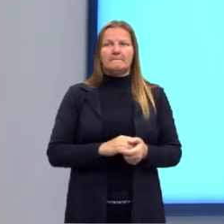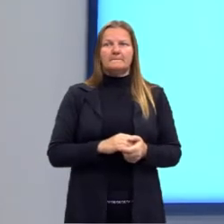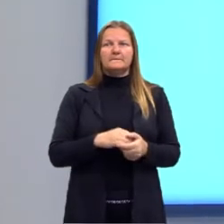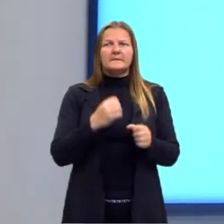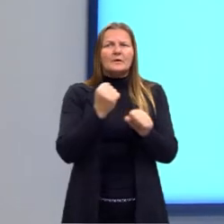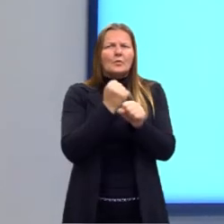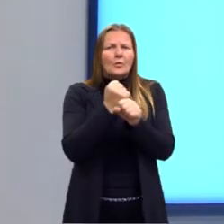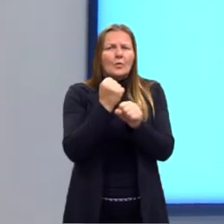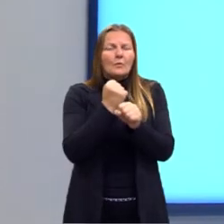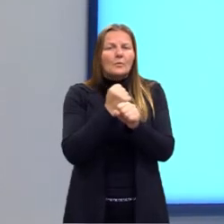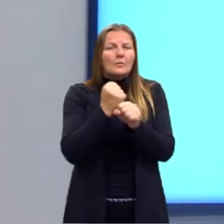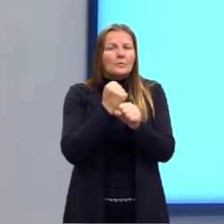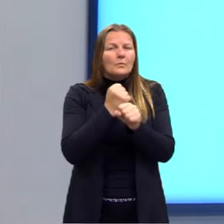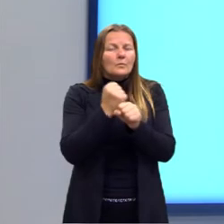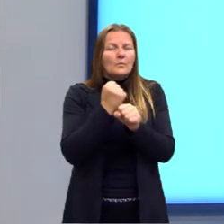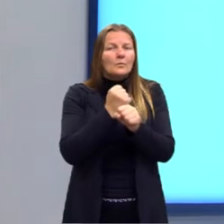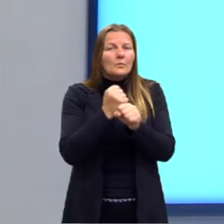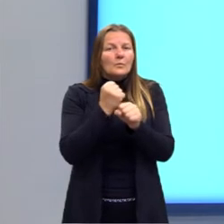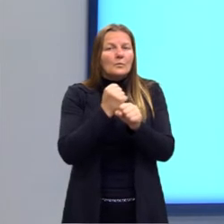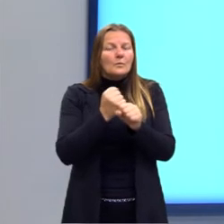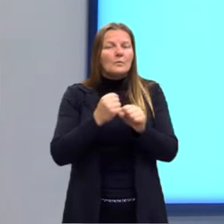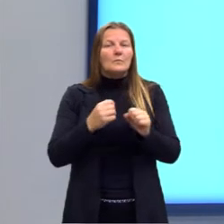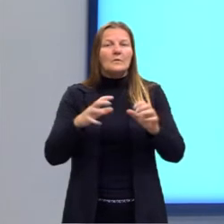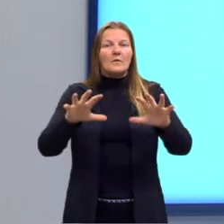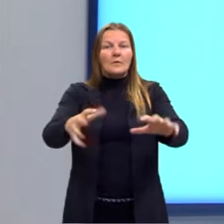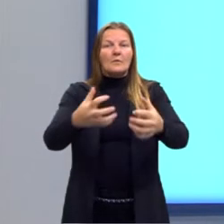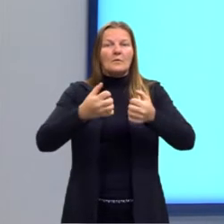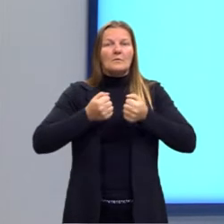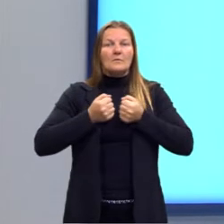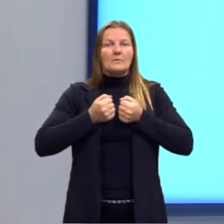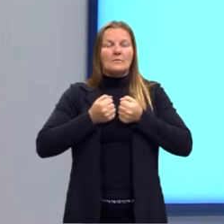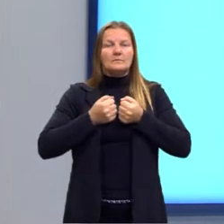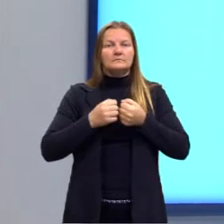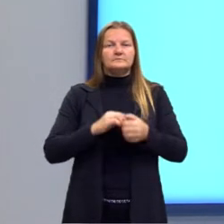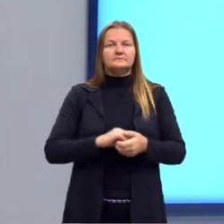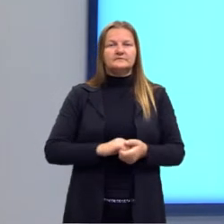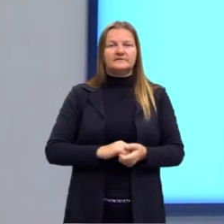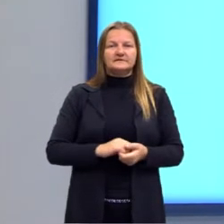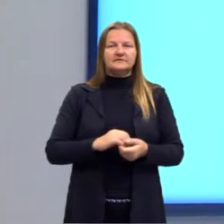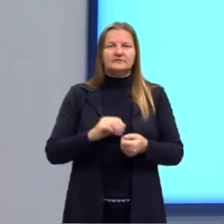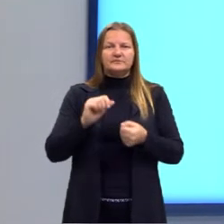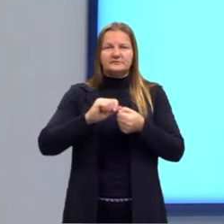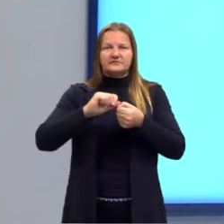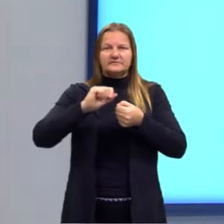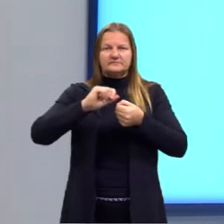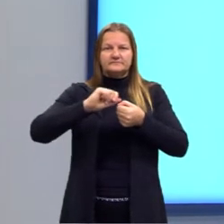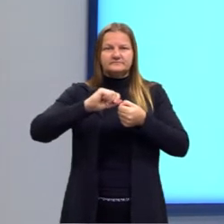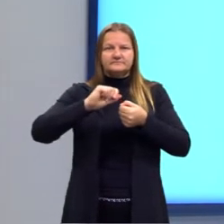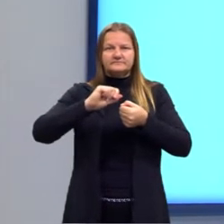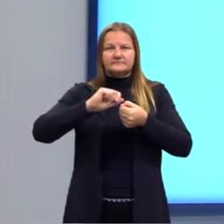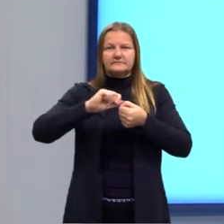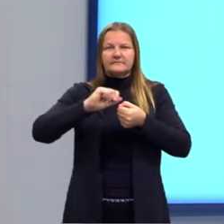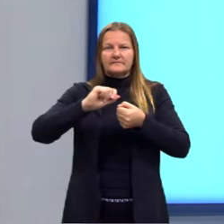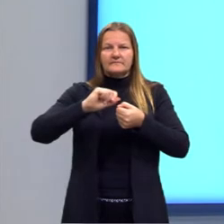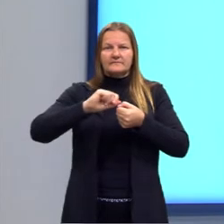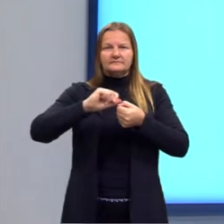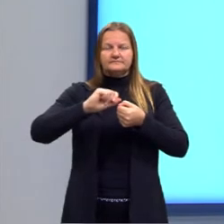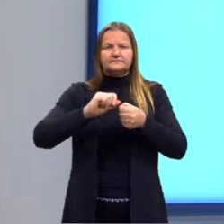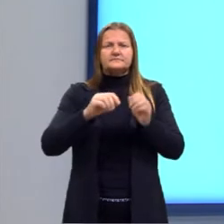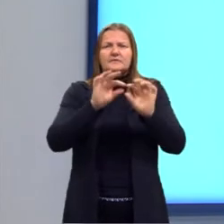de aglutinogênios RH na superfície das hemácias